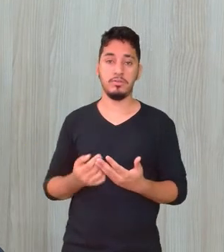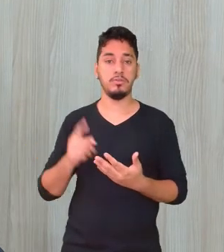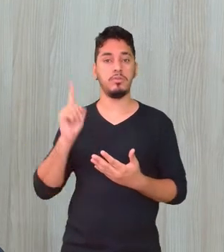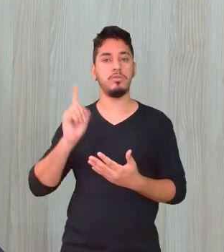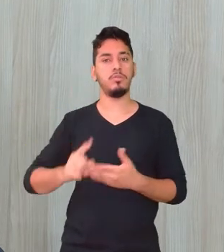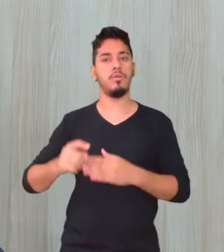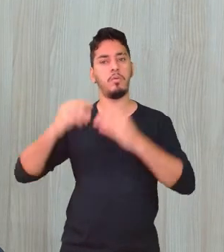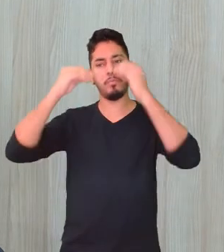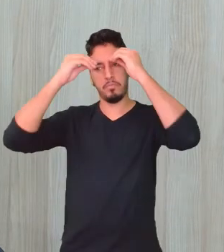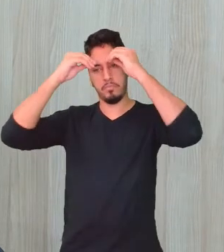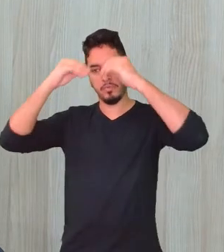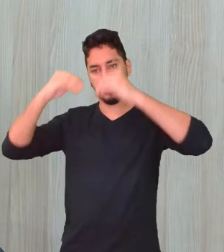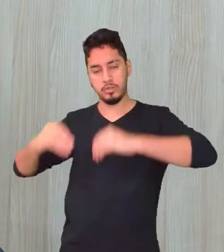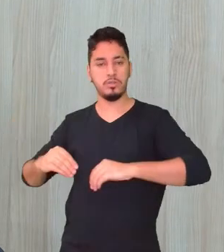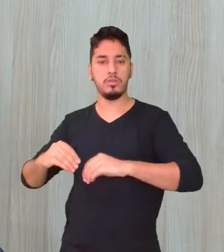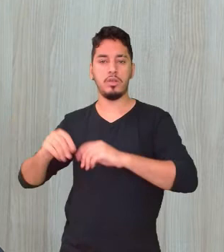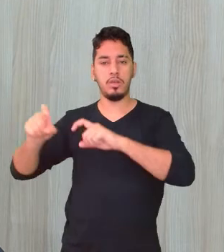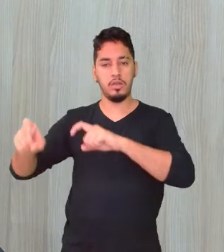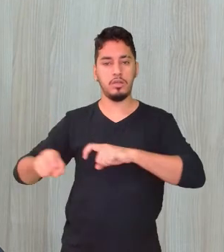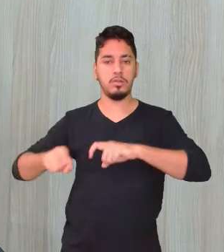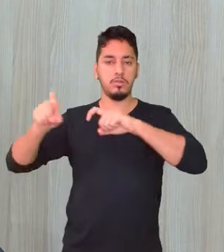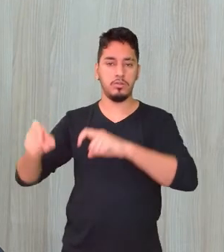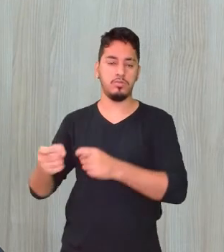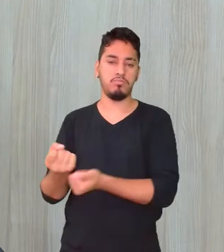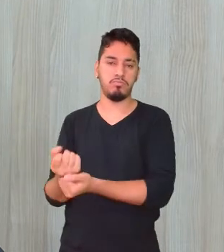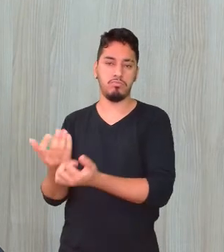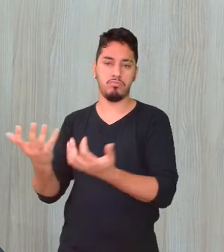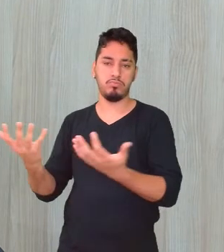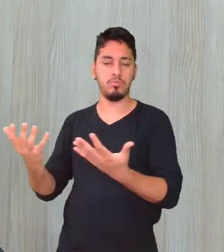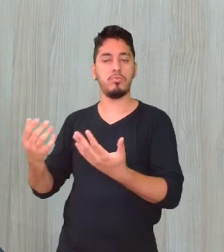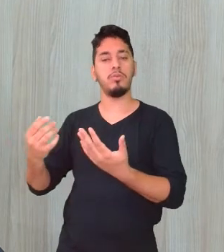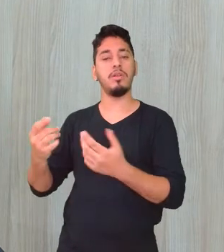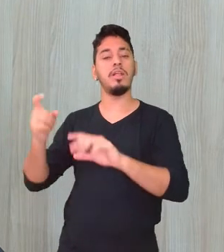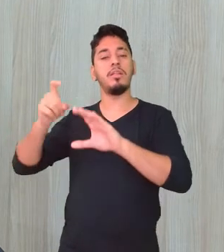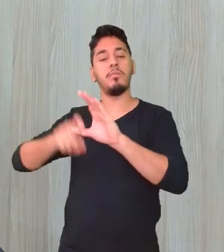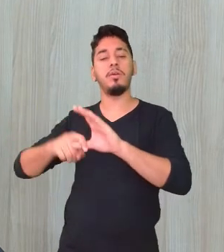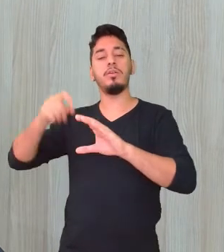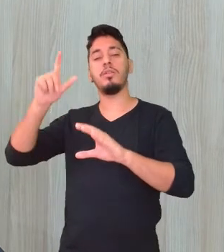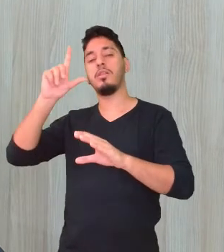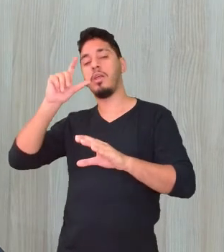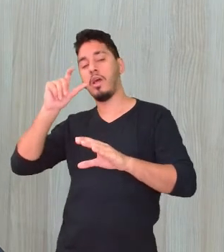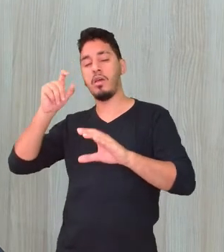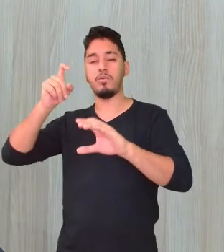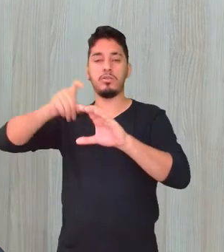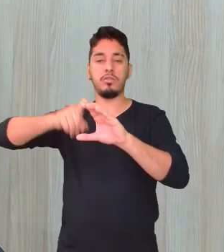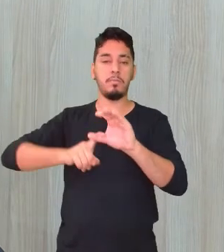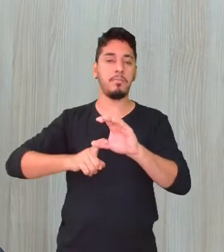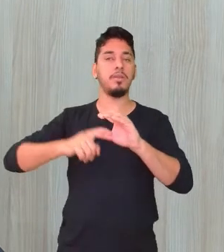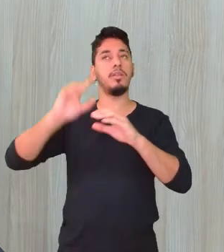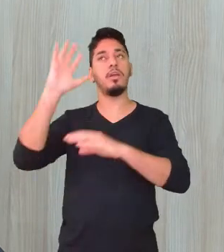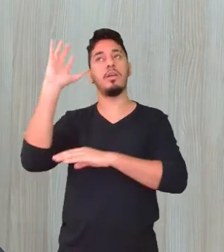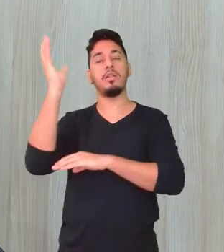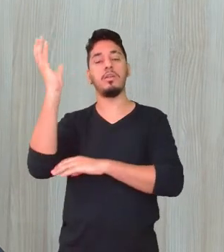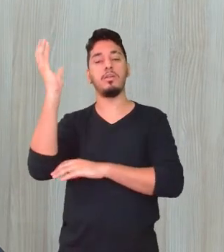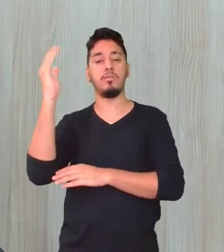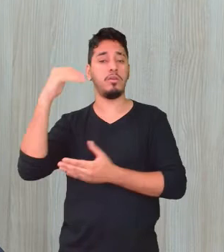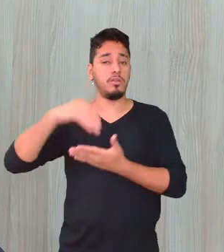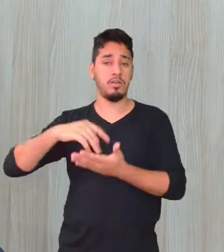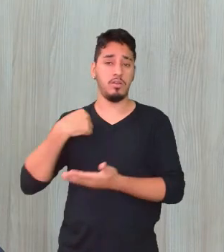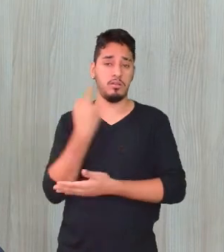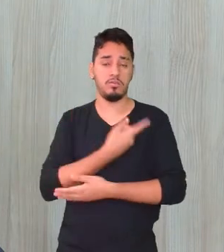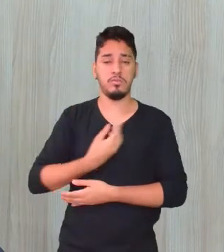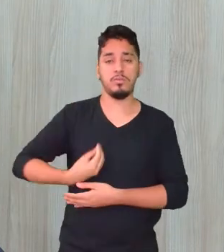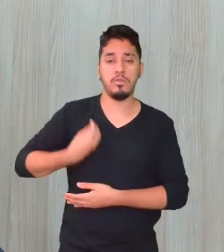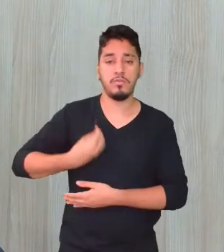prejudica a agricultura, porque a agricultura depende da água, depende daquele clima para desenvolver. Até a nossa vida